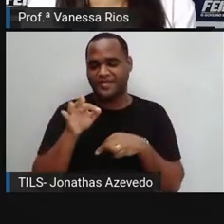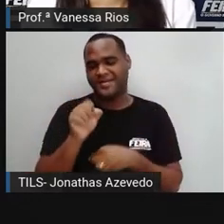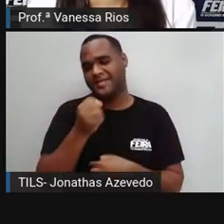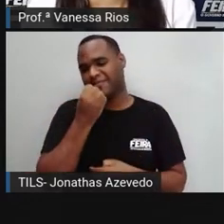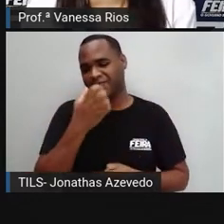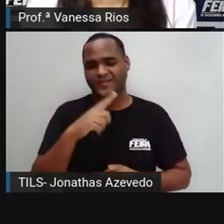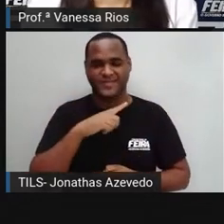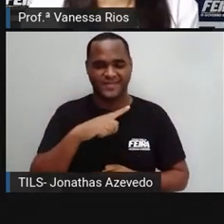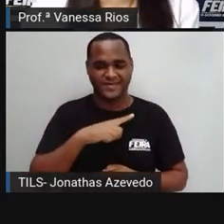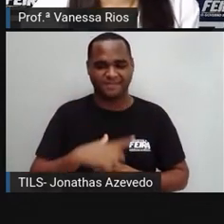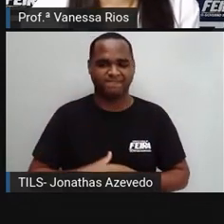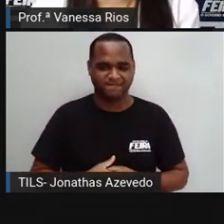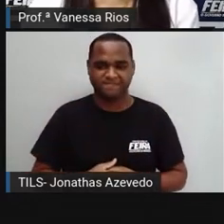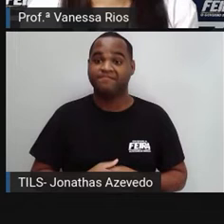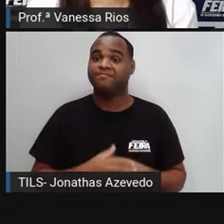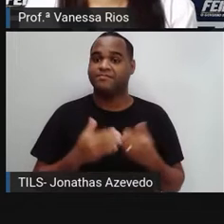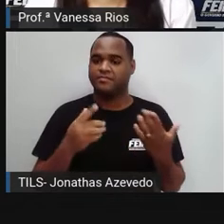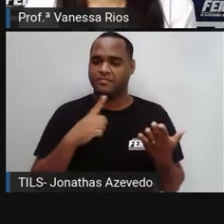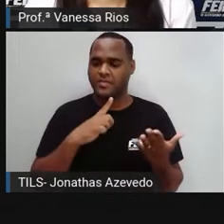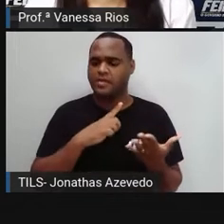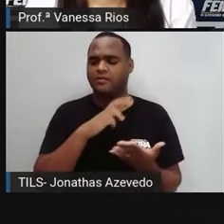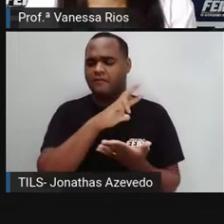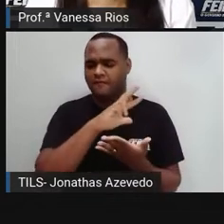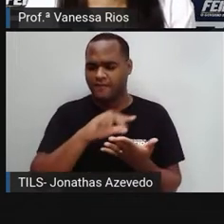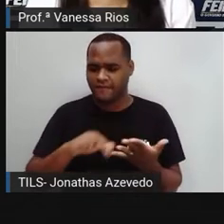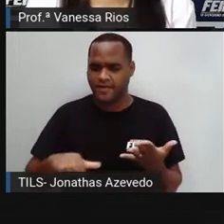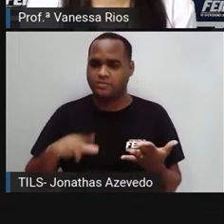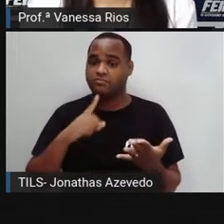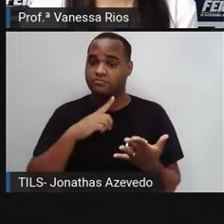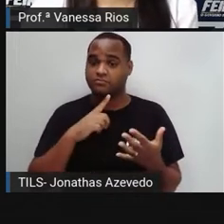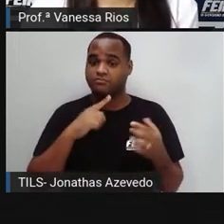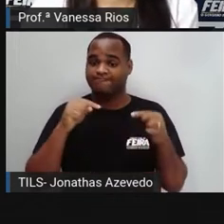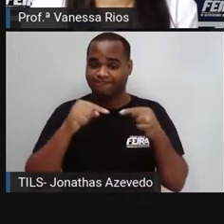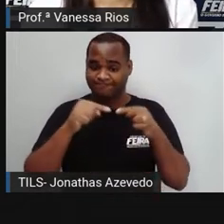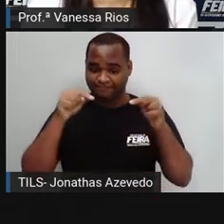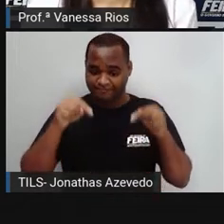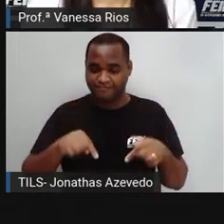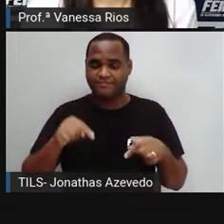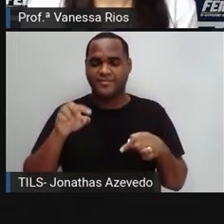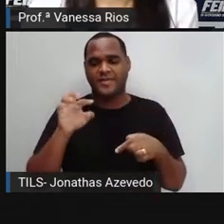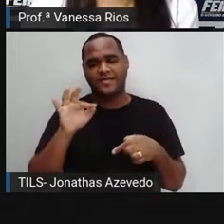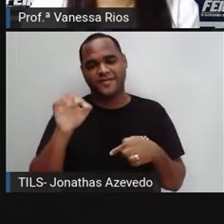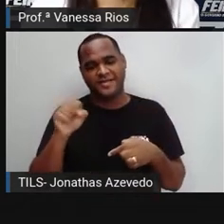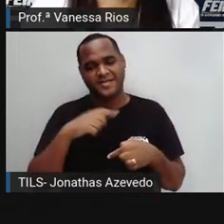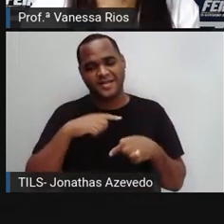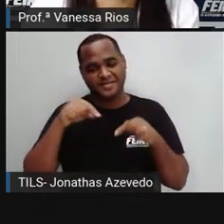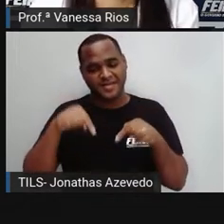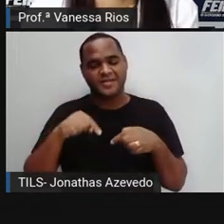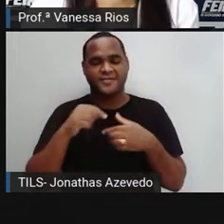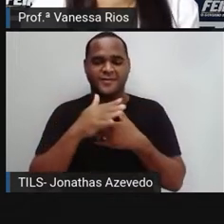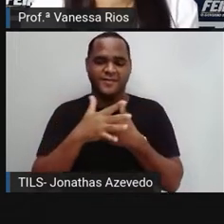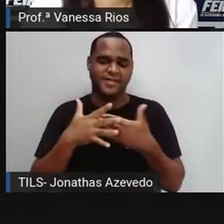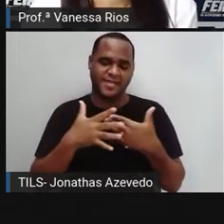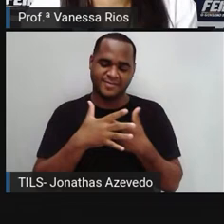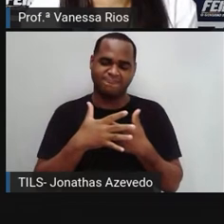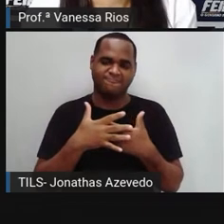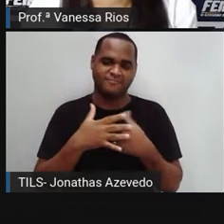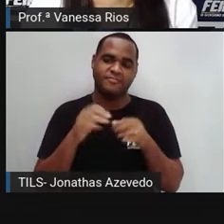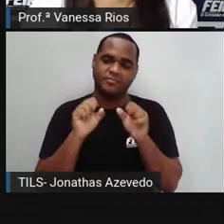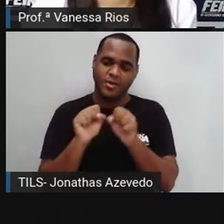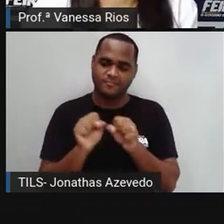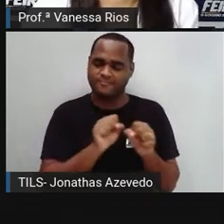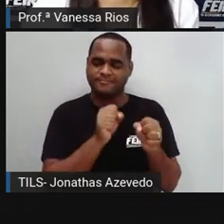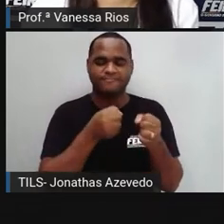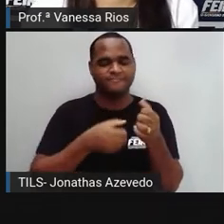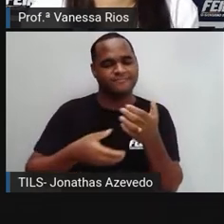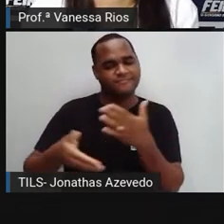de Santana. Então, existem muitas atividades presentes aí na nossa cidade que podem sim contribuir